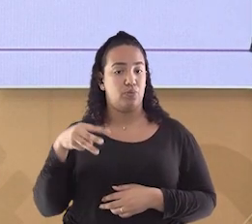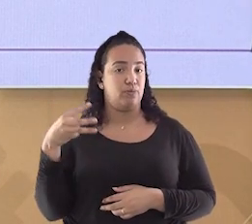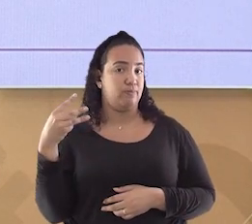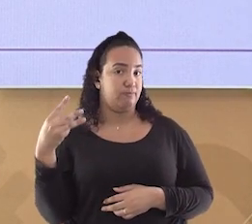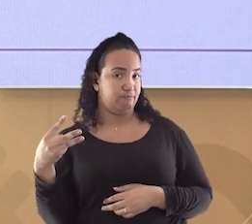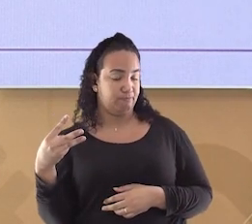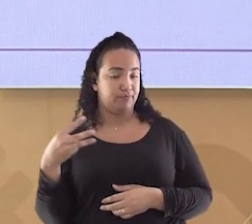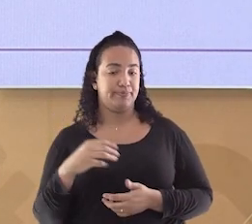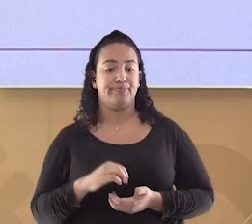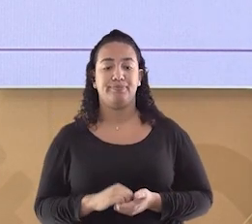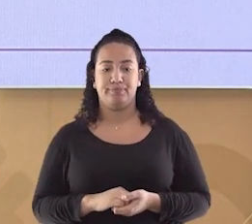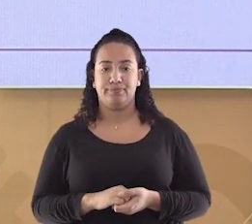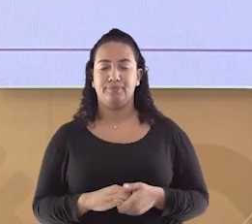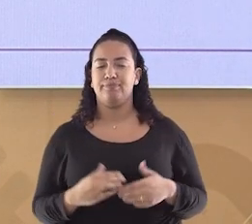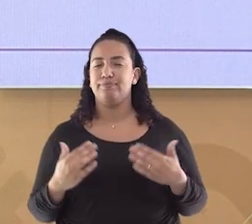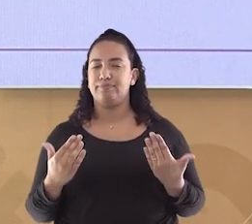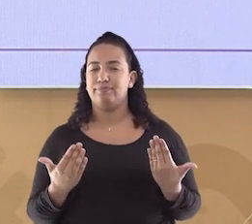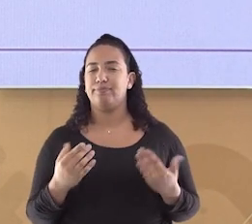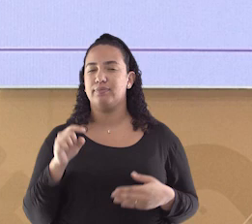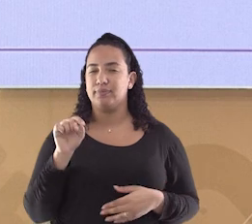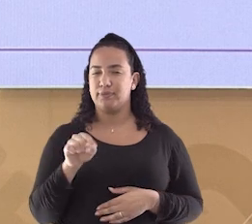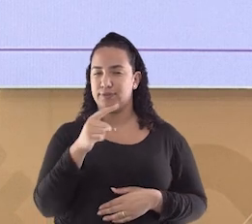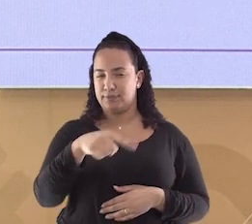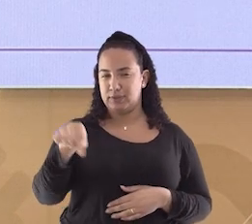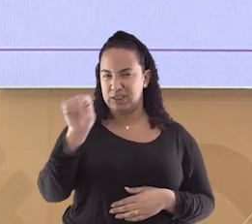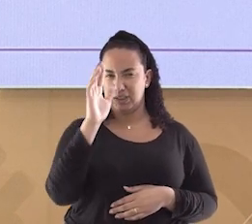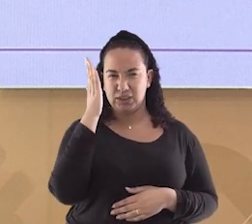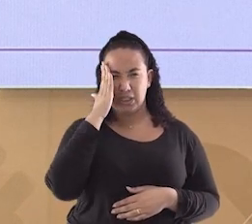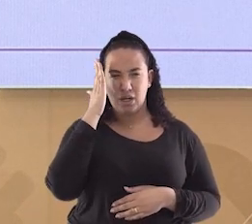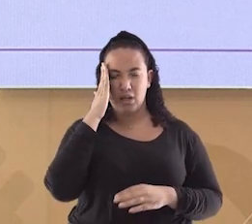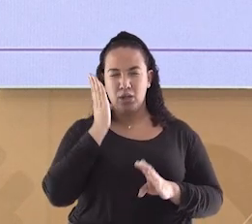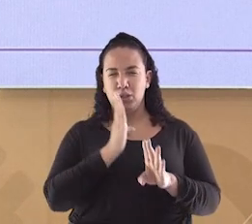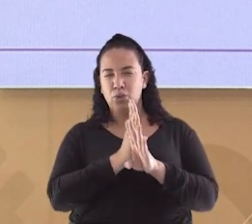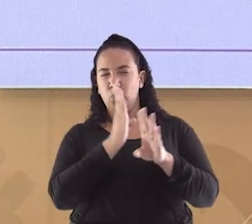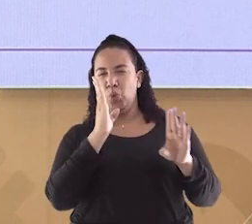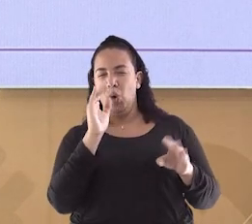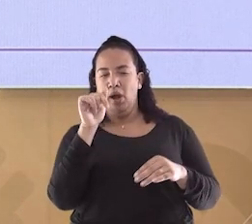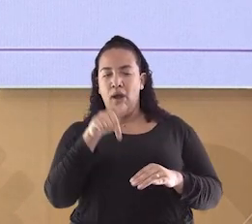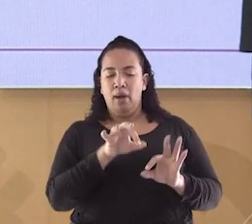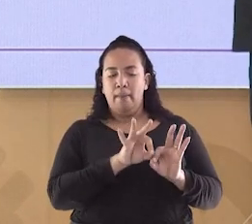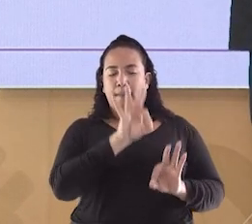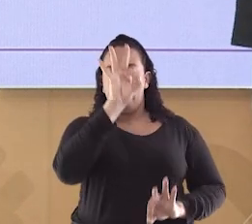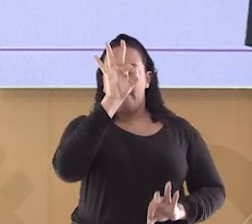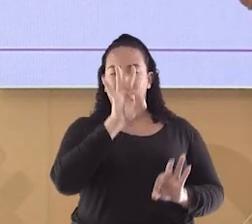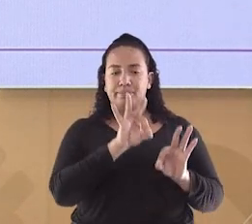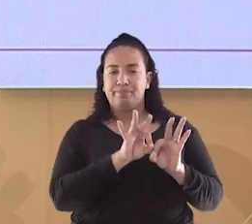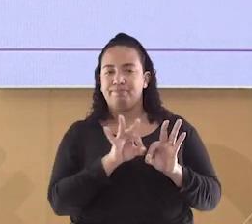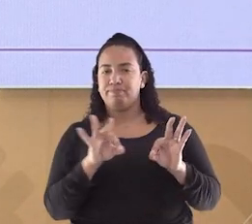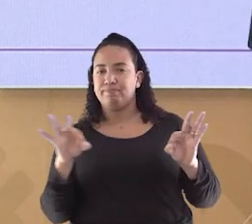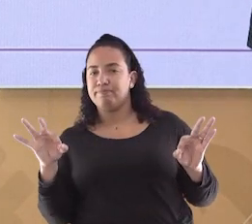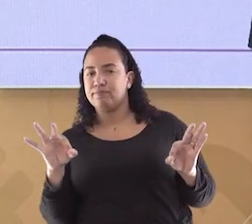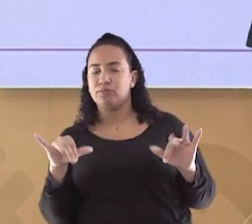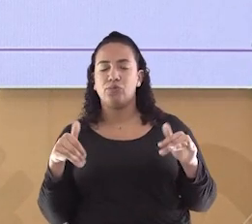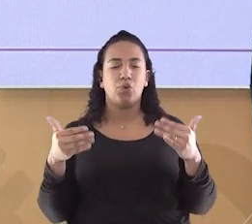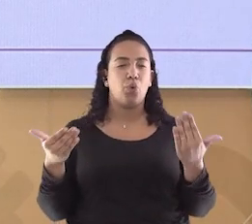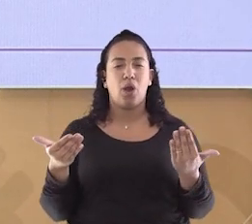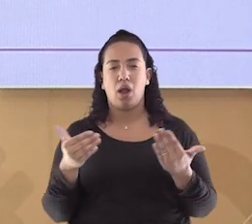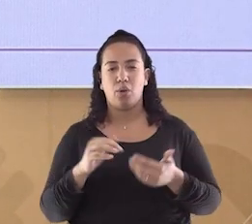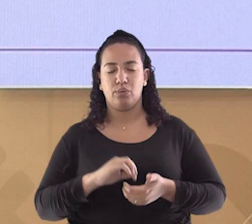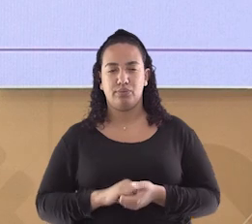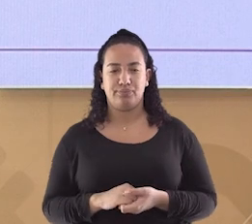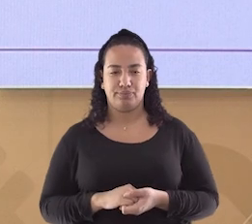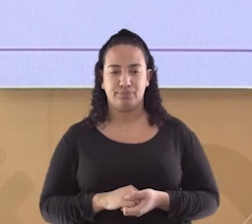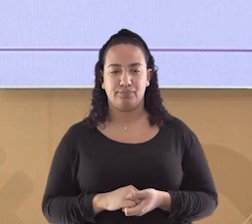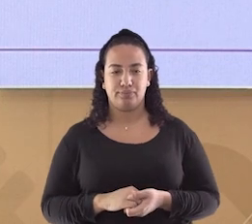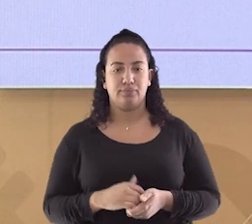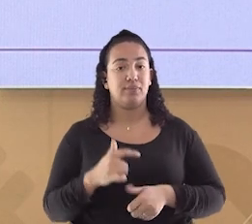centímetros cúbicos. Será que com essa informação você consegue descobrir a medida da aresta